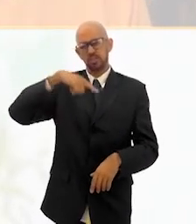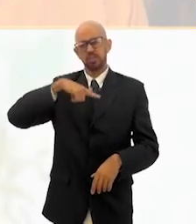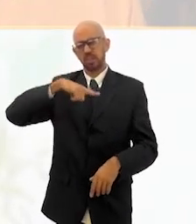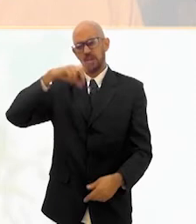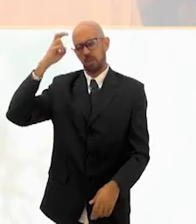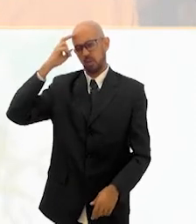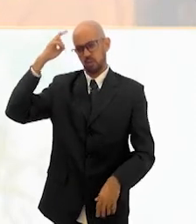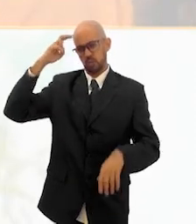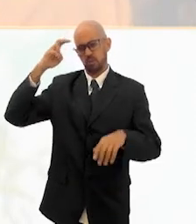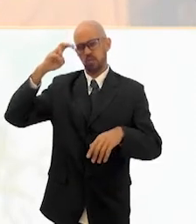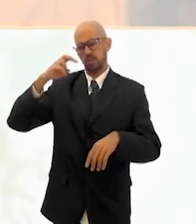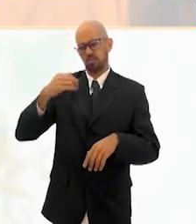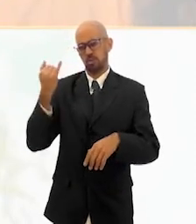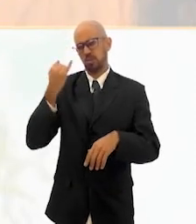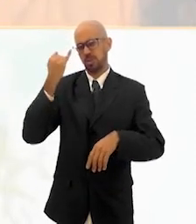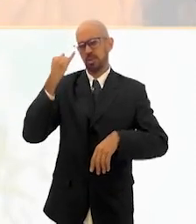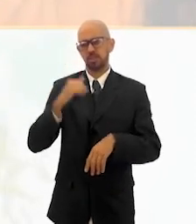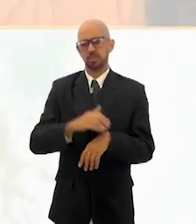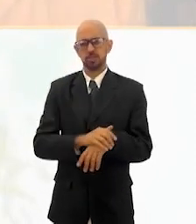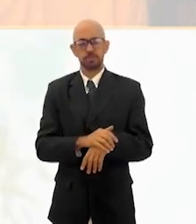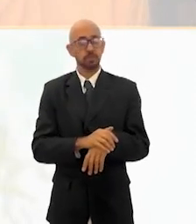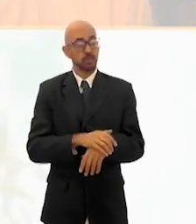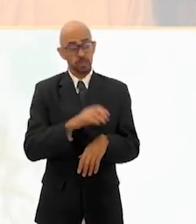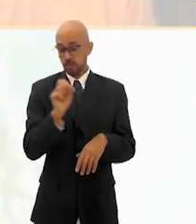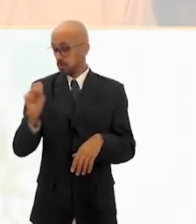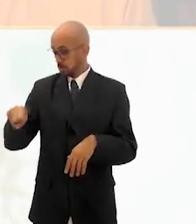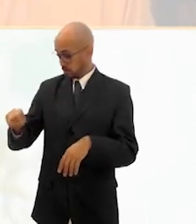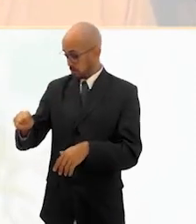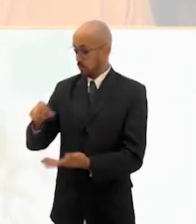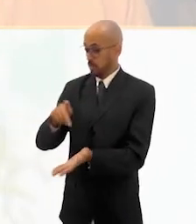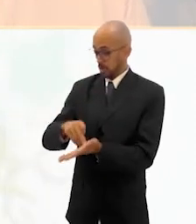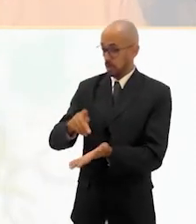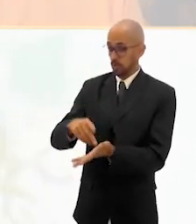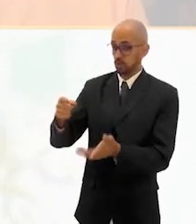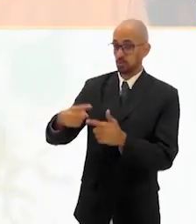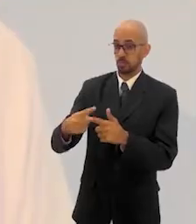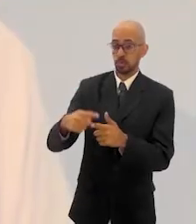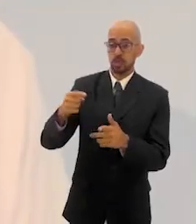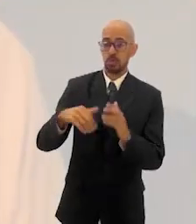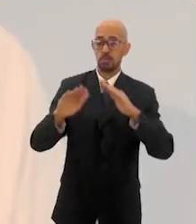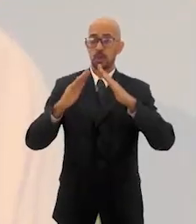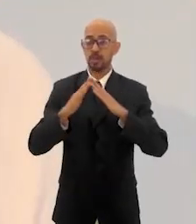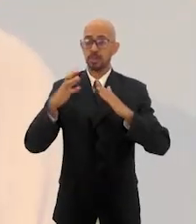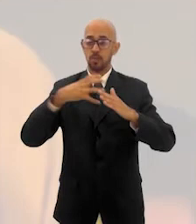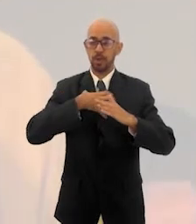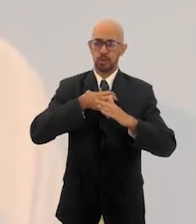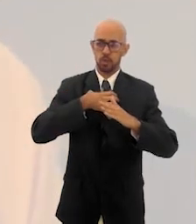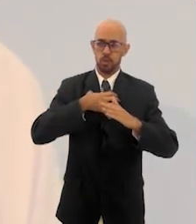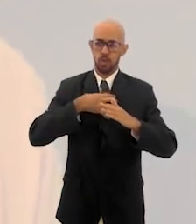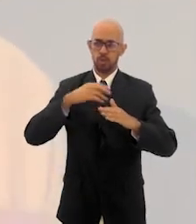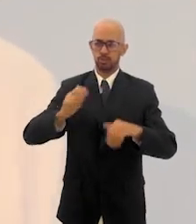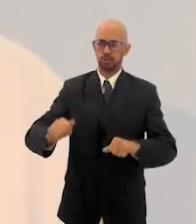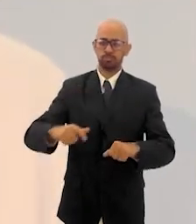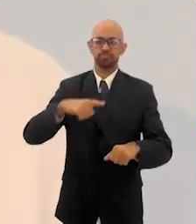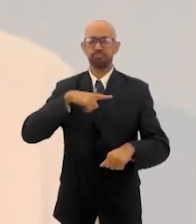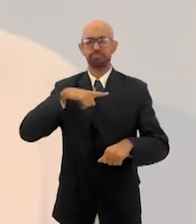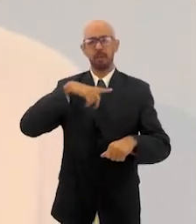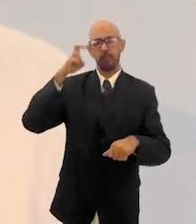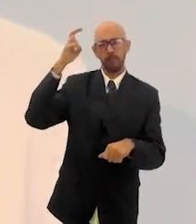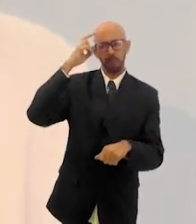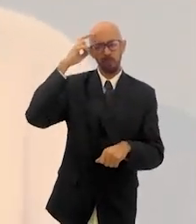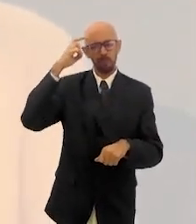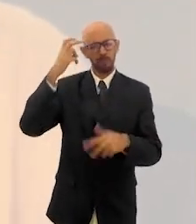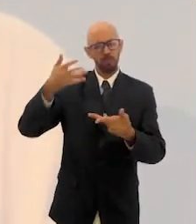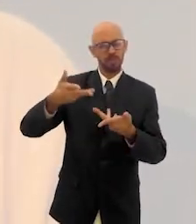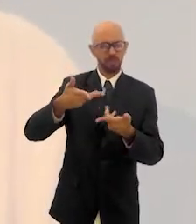Nordeste. Muita. E eu fiquei. Foi interessantíssimo para mim, porque quando eu morei em Salvador, Salvador sempre foi uma cidade muito rica